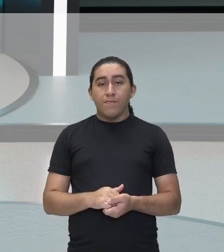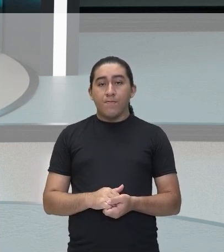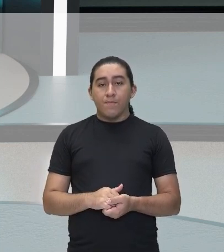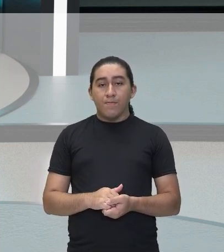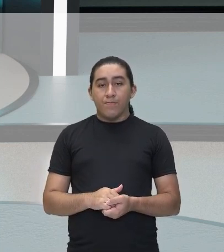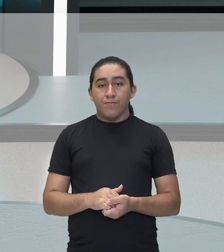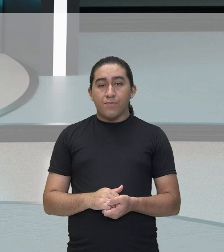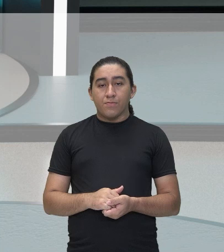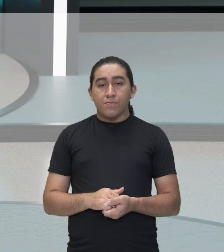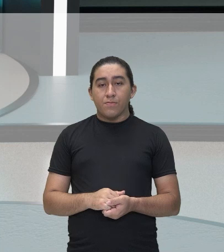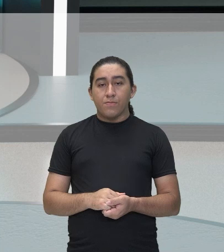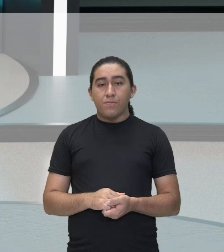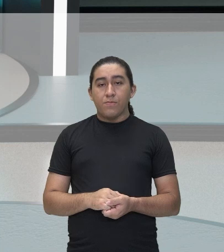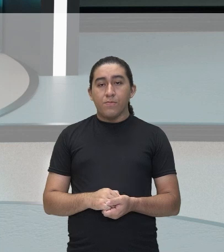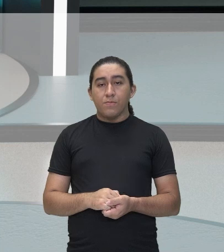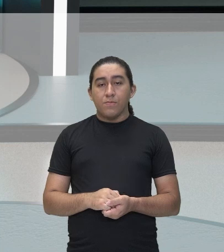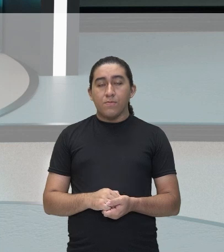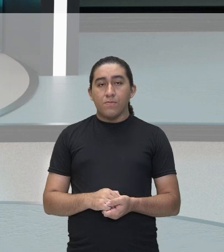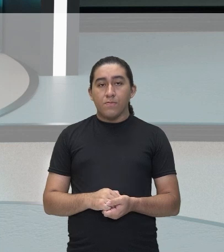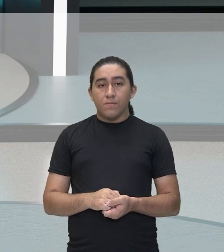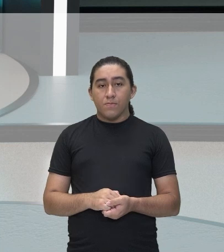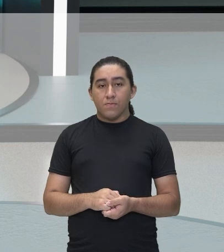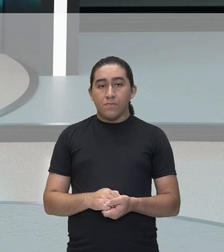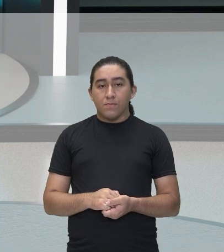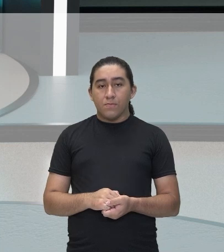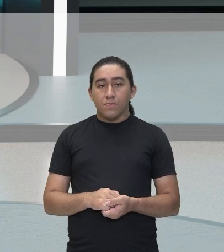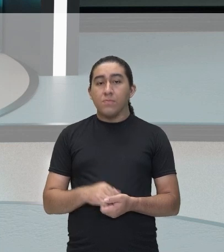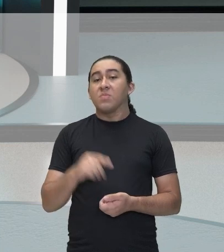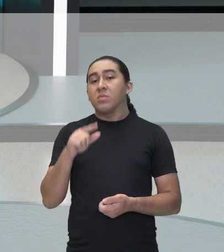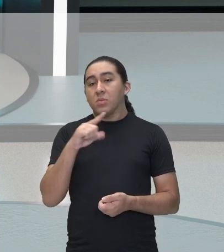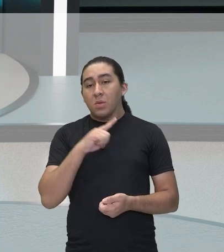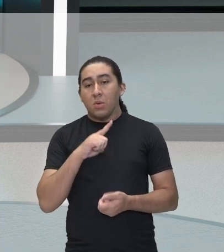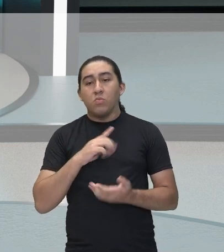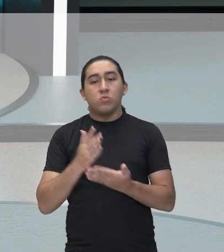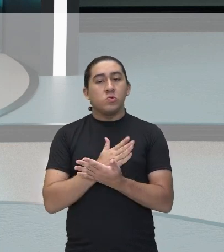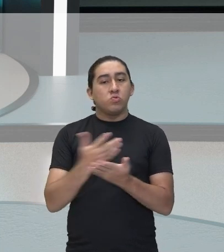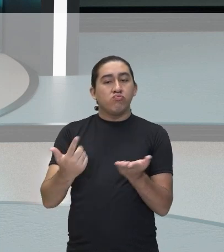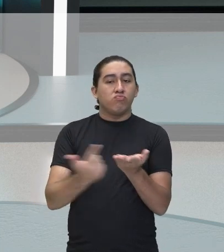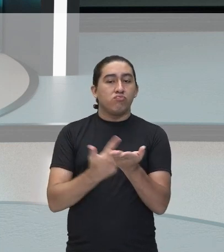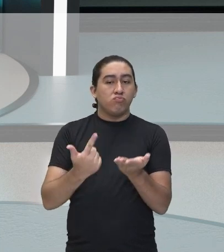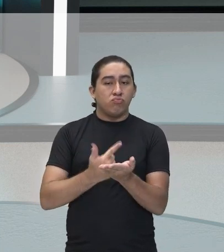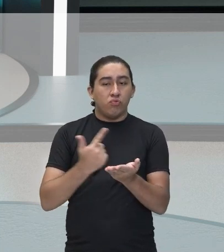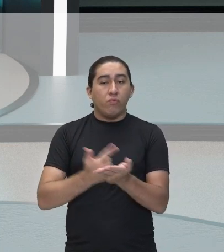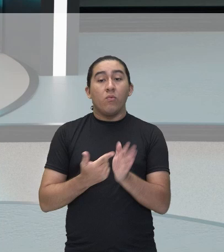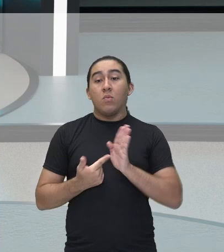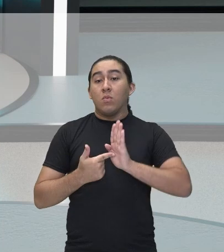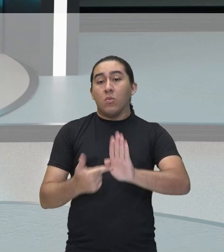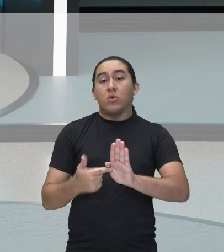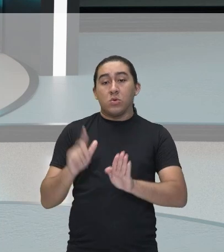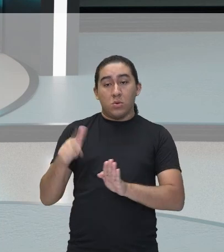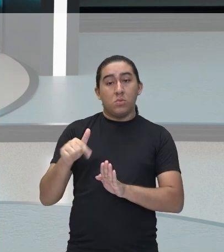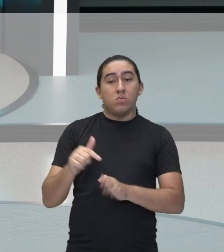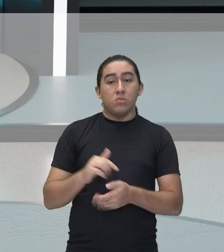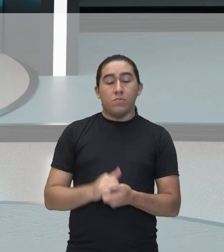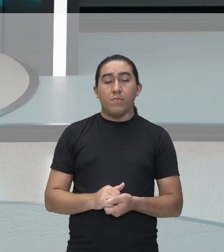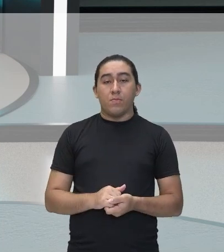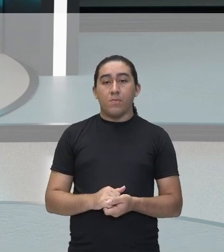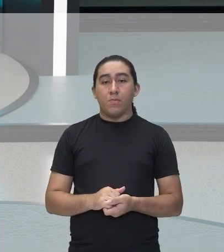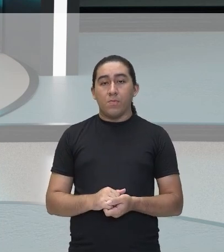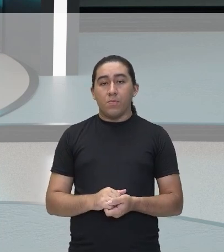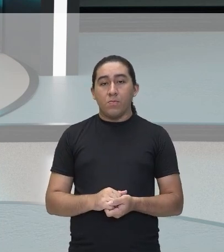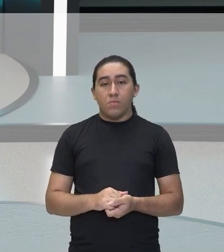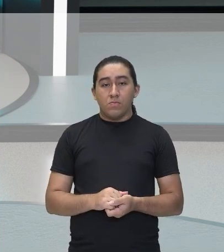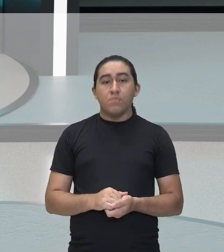Então, nós temos algumas obras que traz nesses cantos heróicos dos